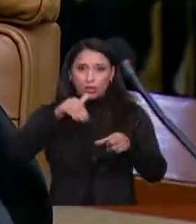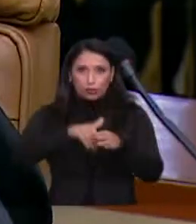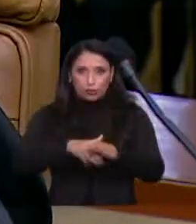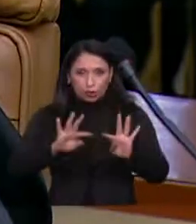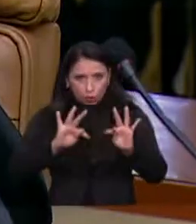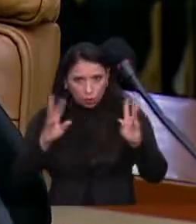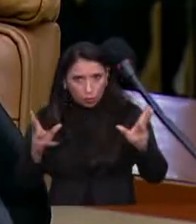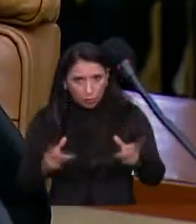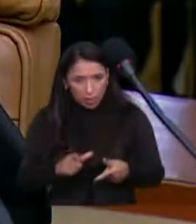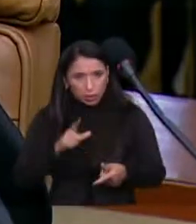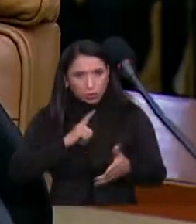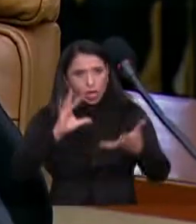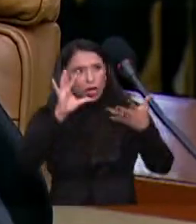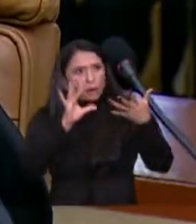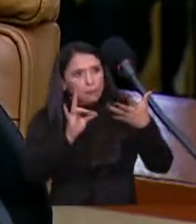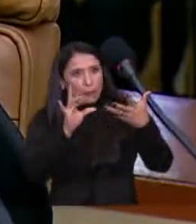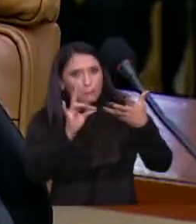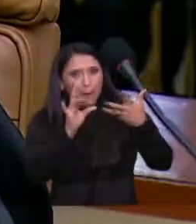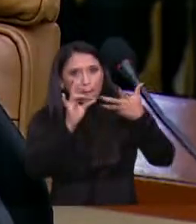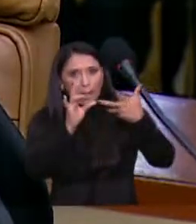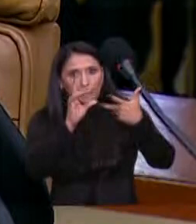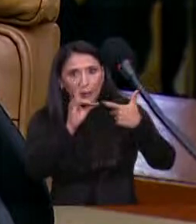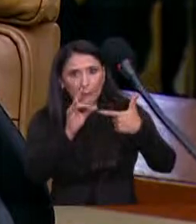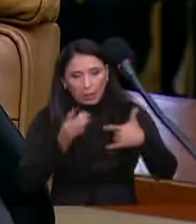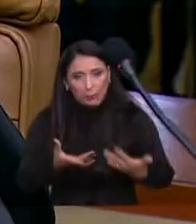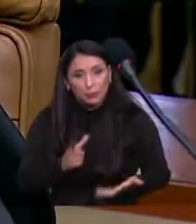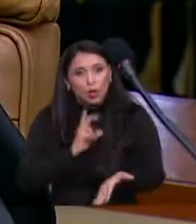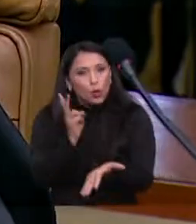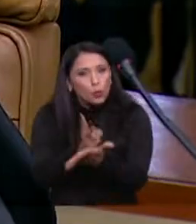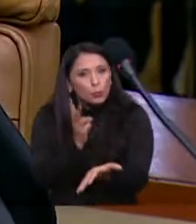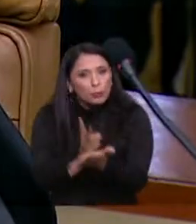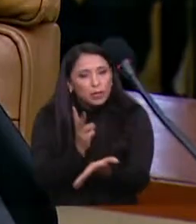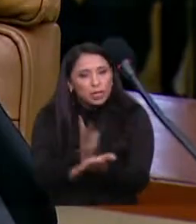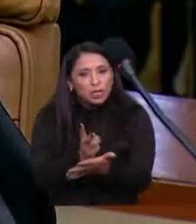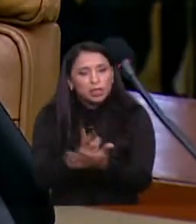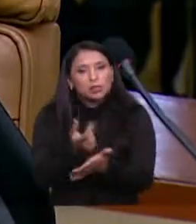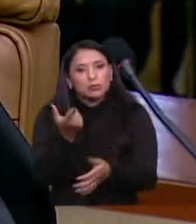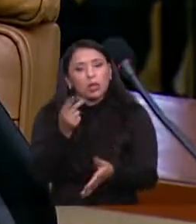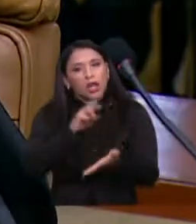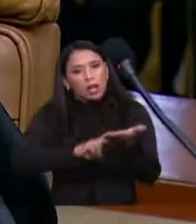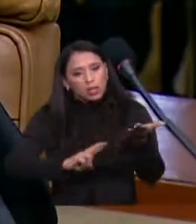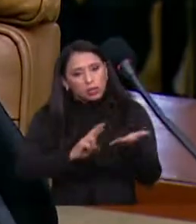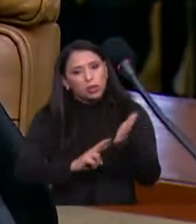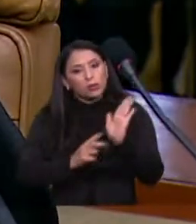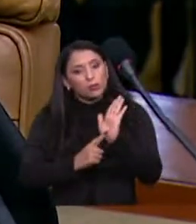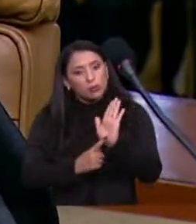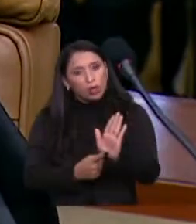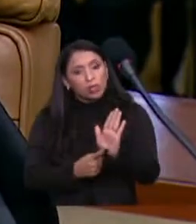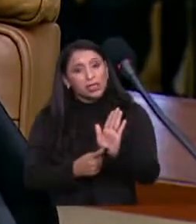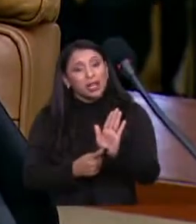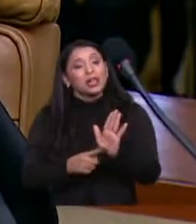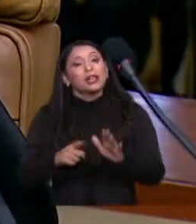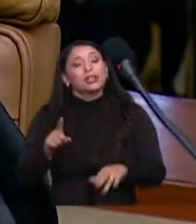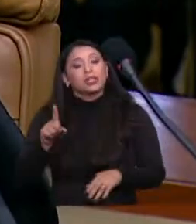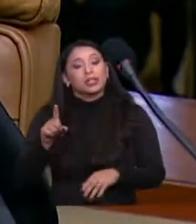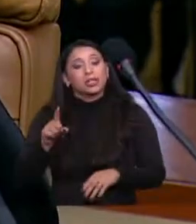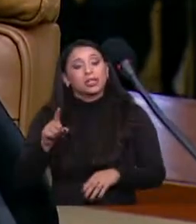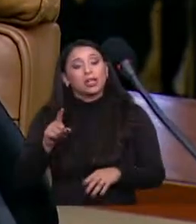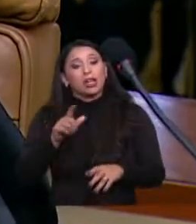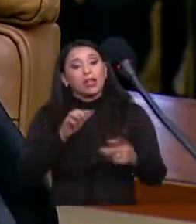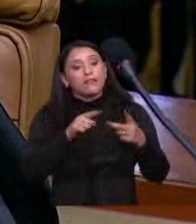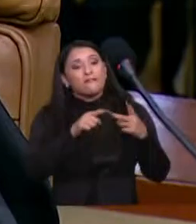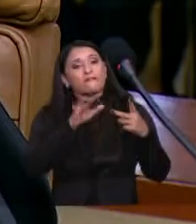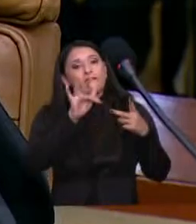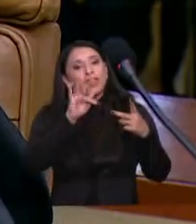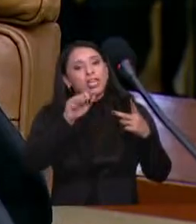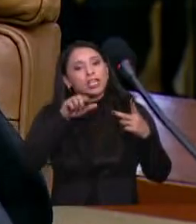um a um o mesmo relatório identifico os depósitos em dinheiro realizados por Fernando Antônio da